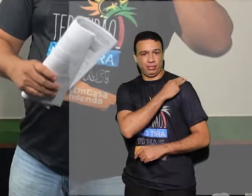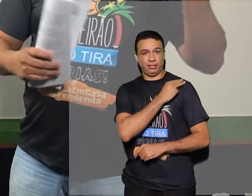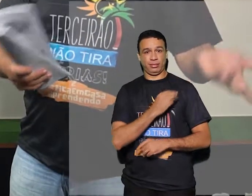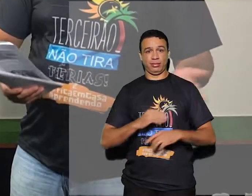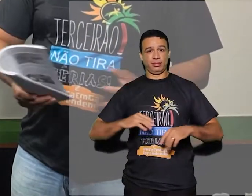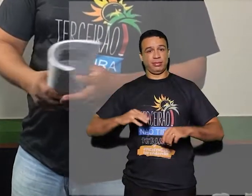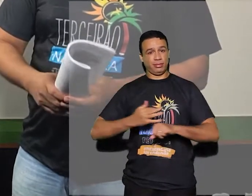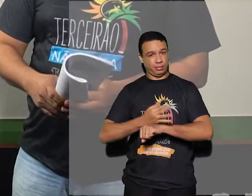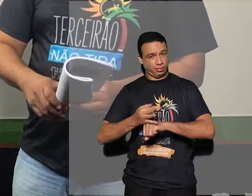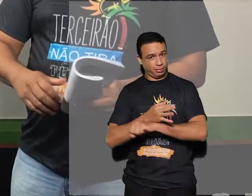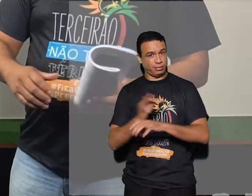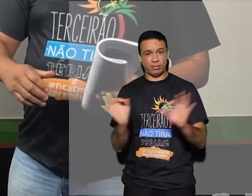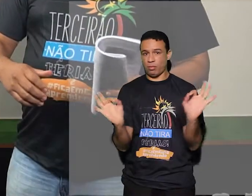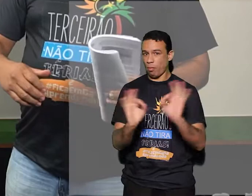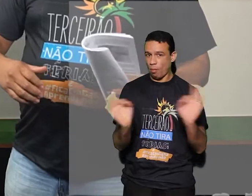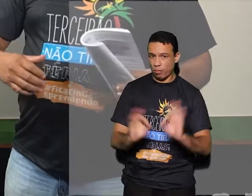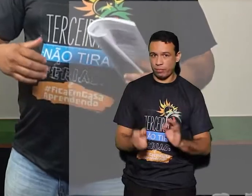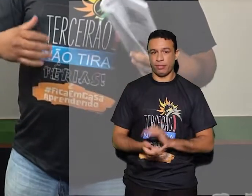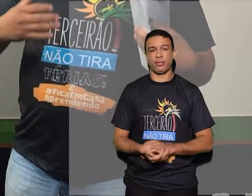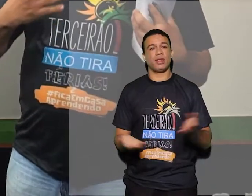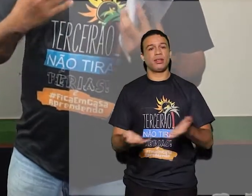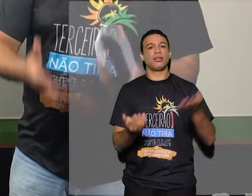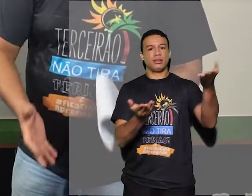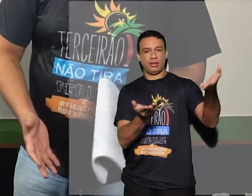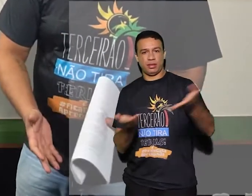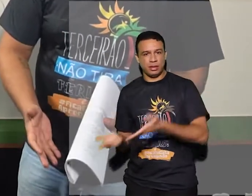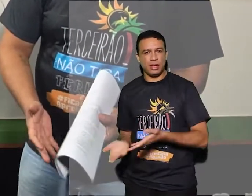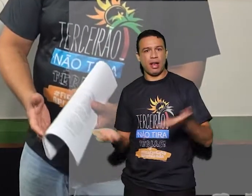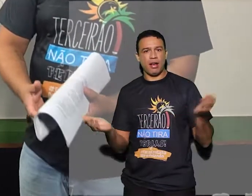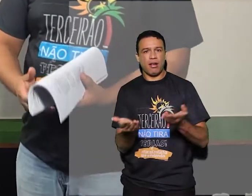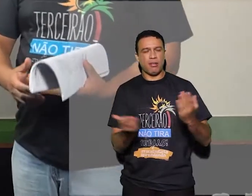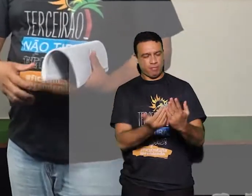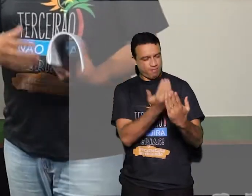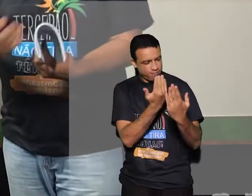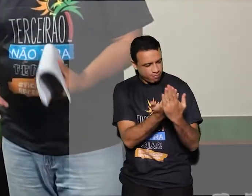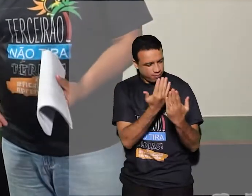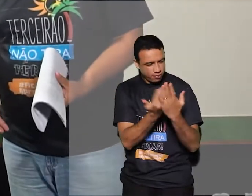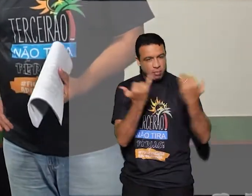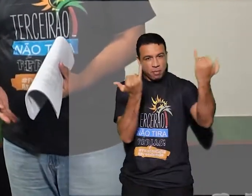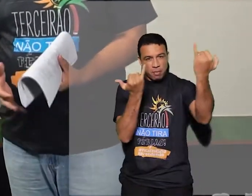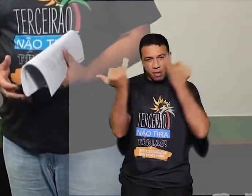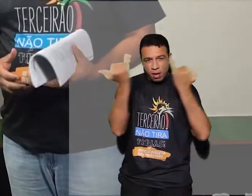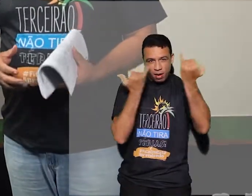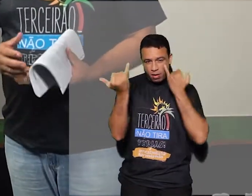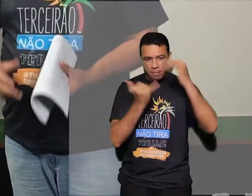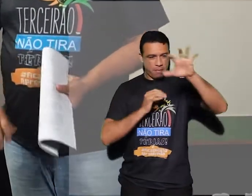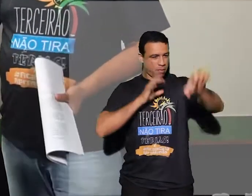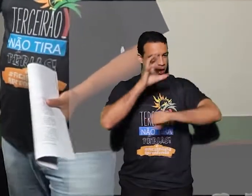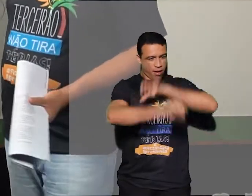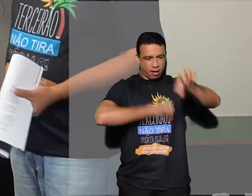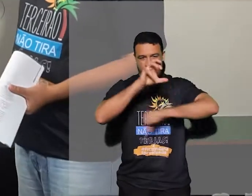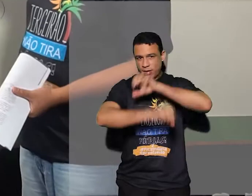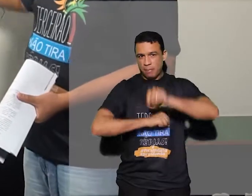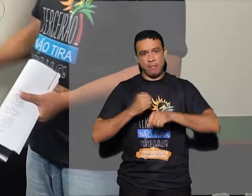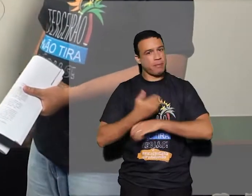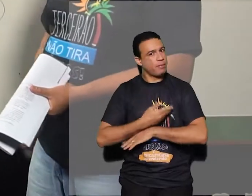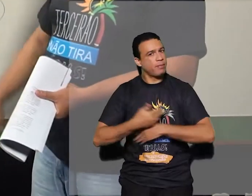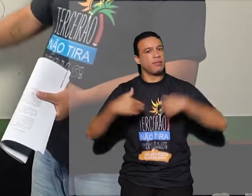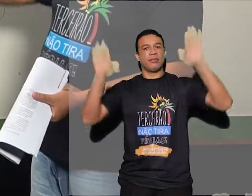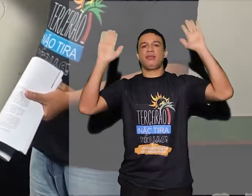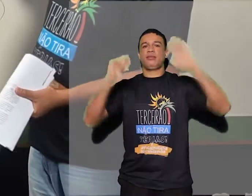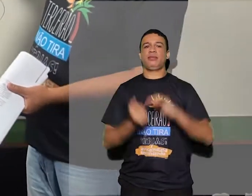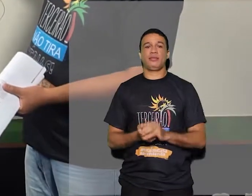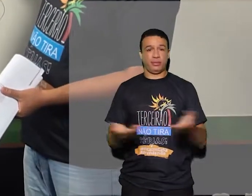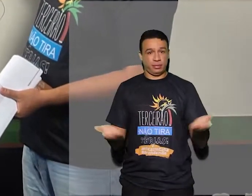E o convite a vocês é, vamos meter a cara na informação, vamos buscar mais informação para que a gente possa,